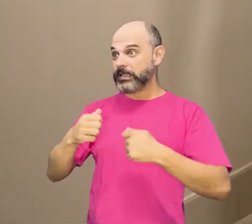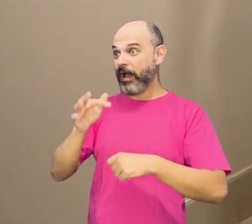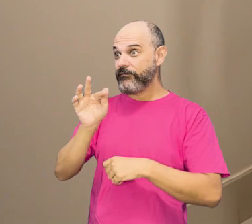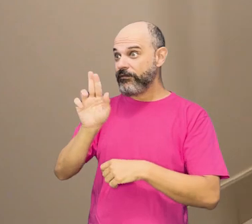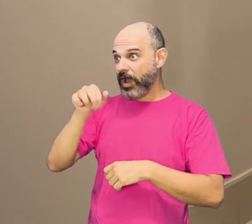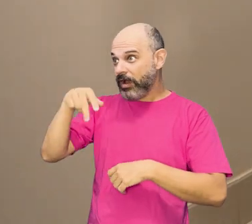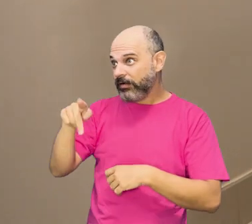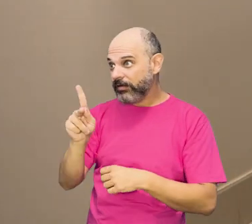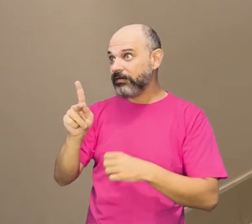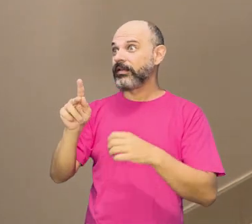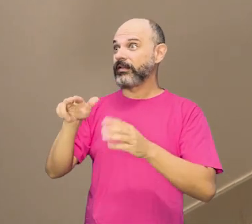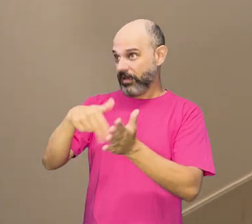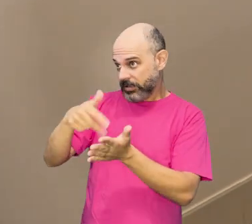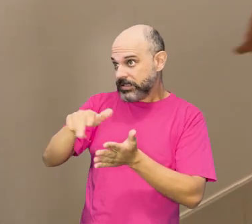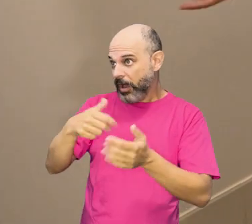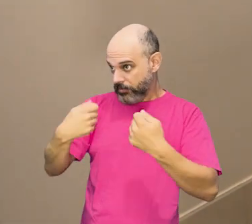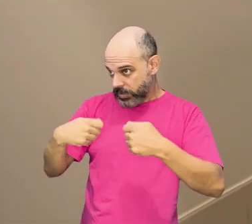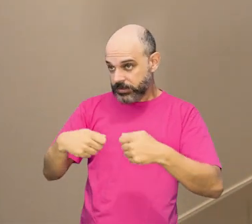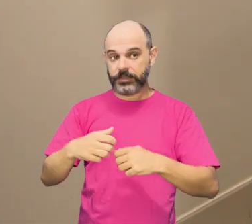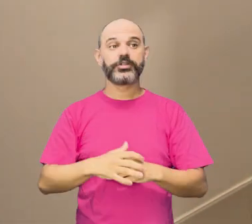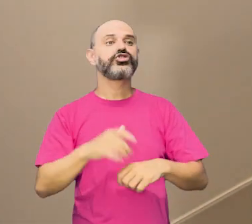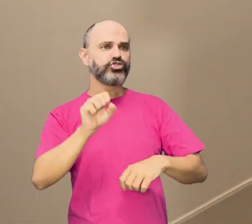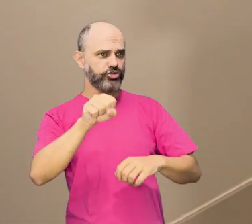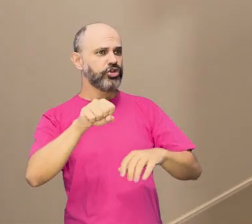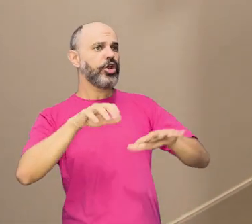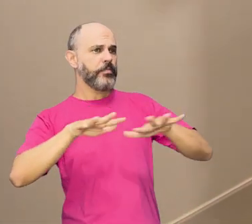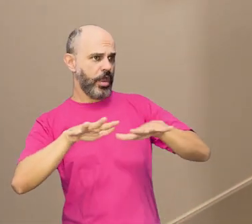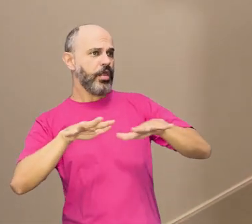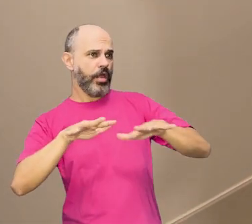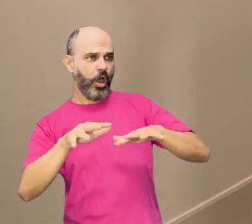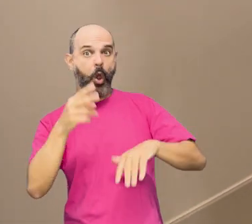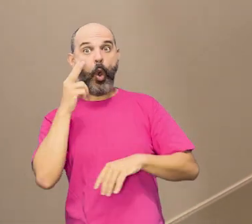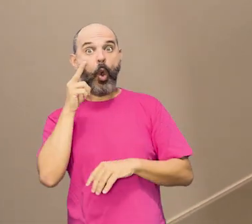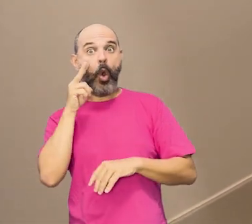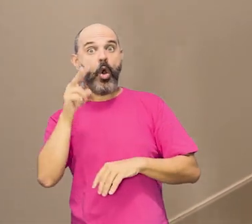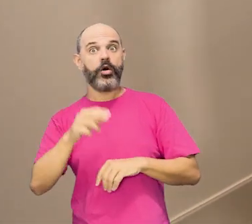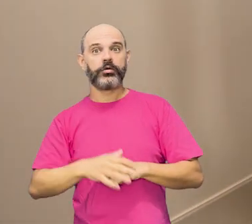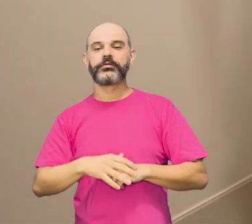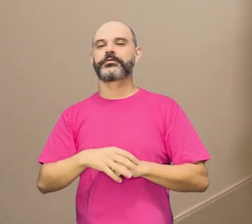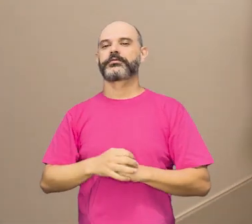dança? Não, tem que dançar. Tem que ficar se mexendo, porque, ó...